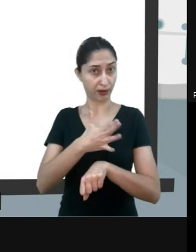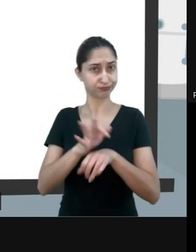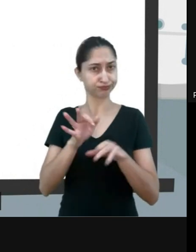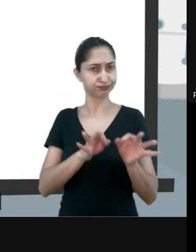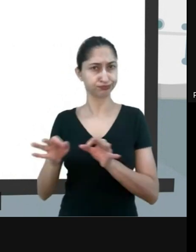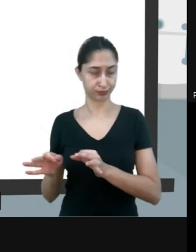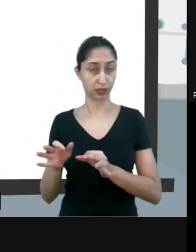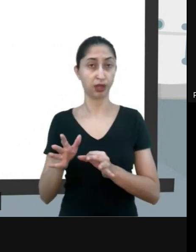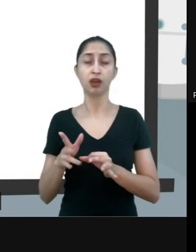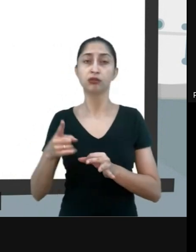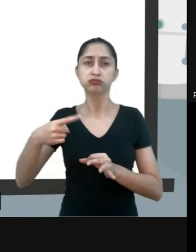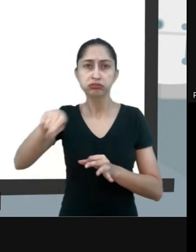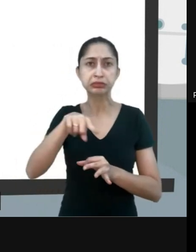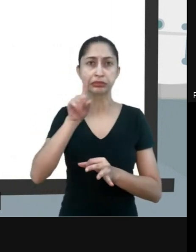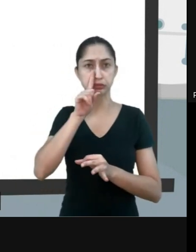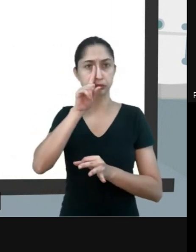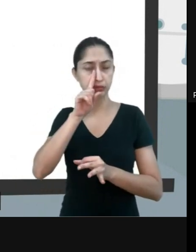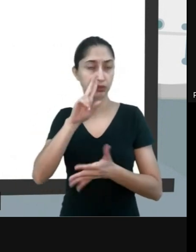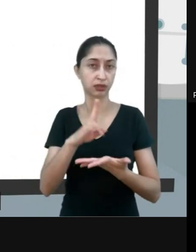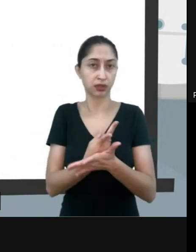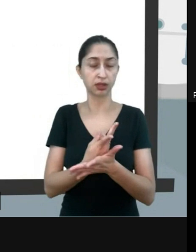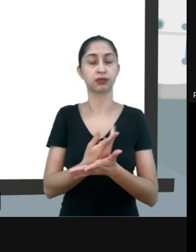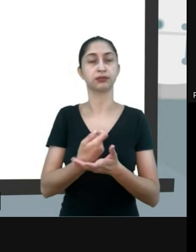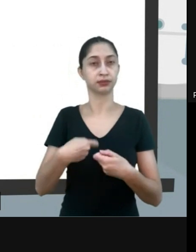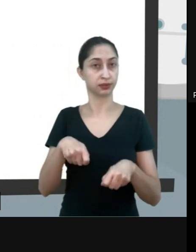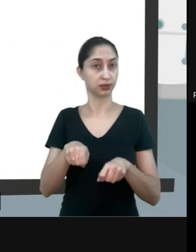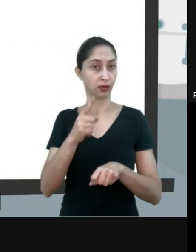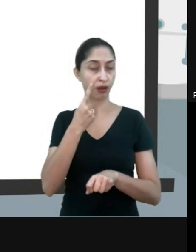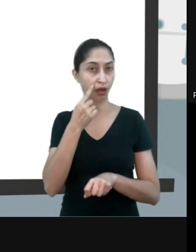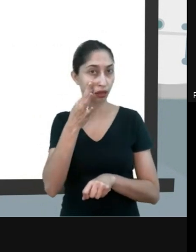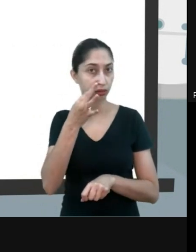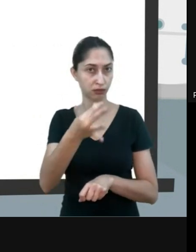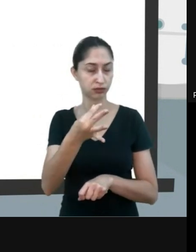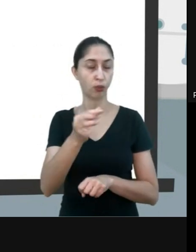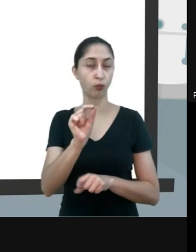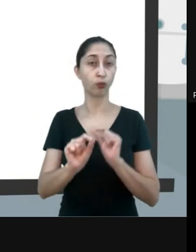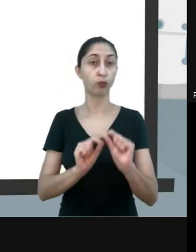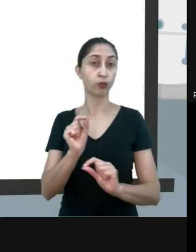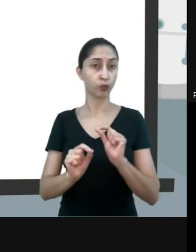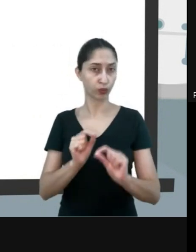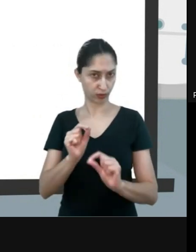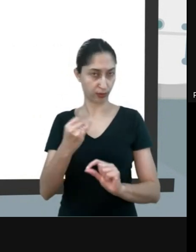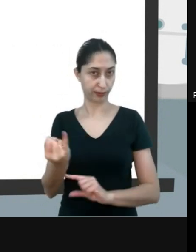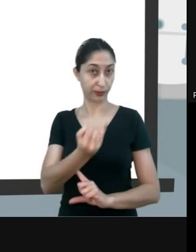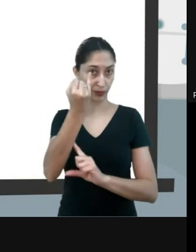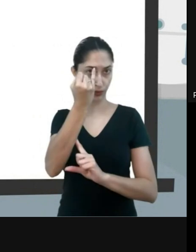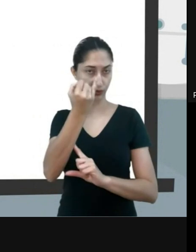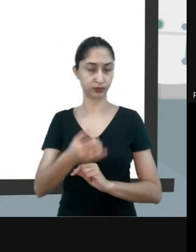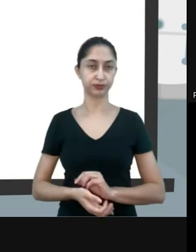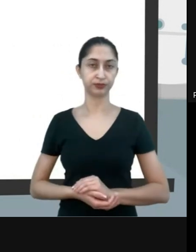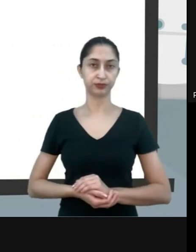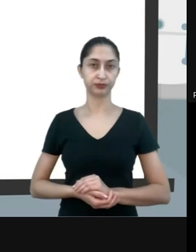Estas regras também servem para qualquer risco, não só o biológico. E começamos pelo óbvio, mas